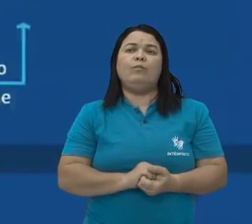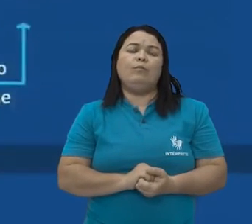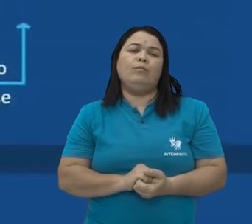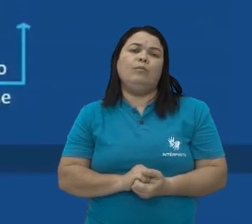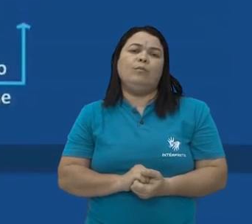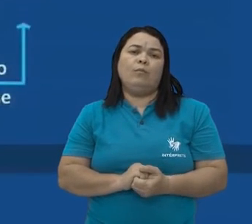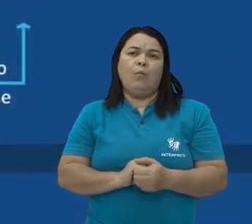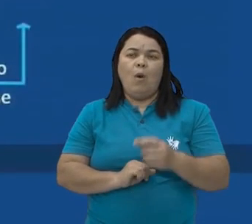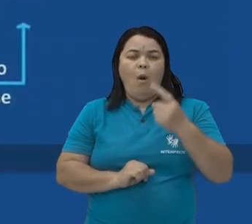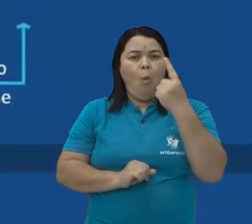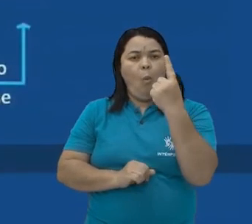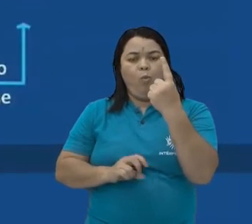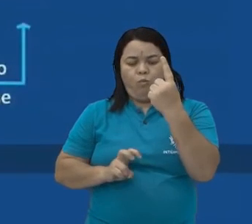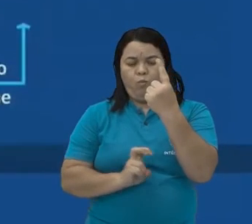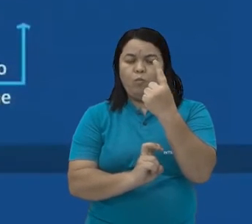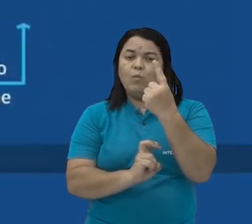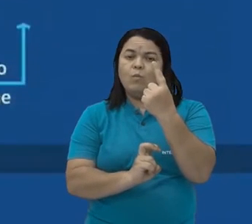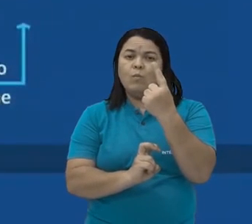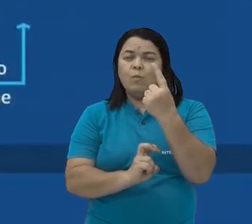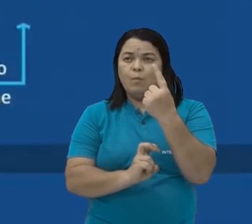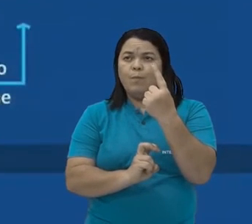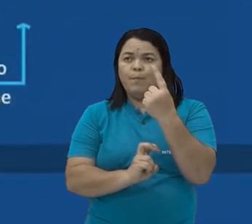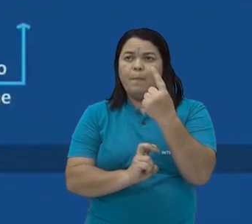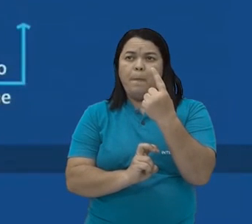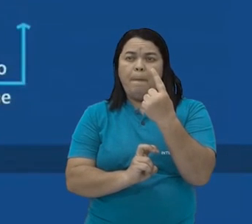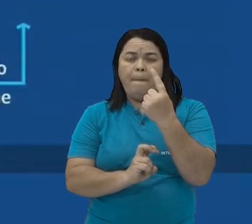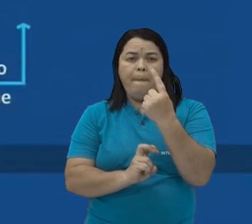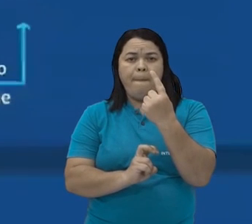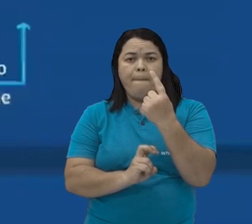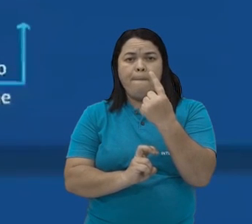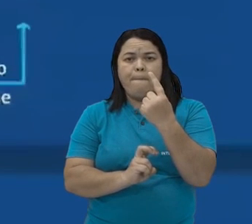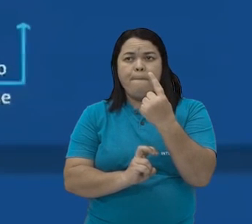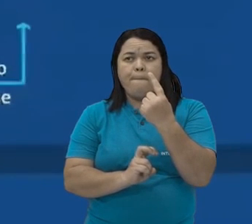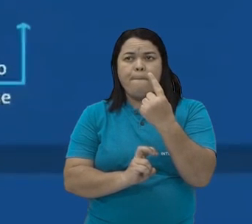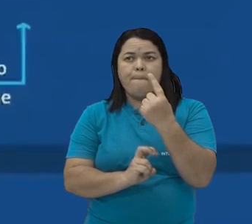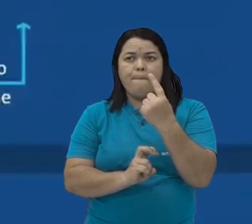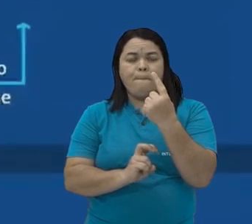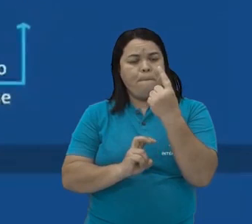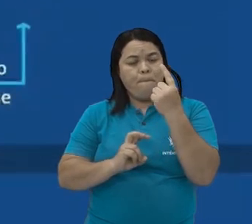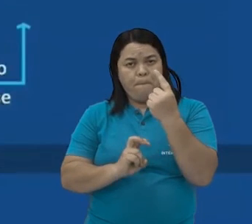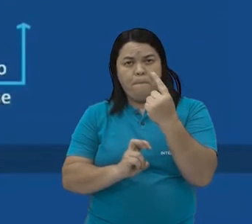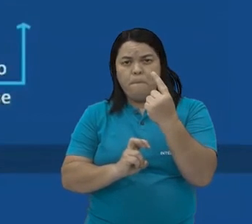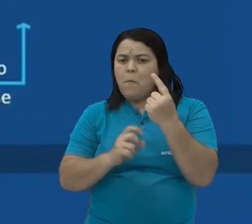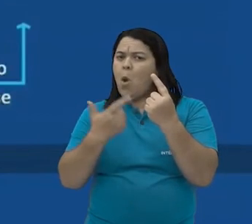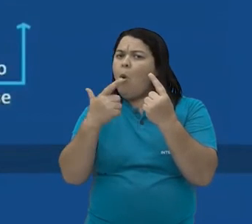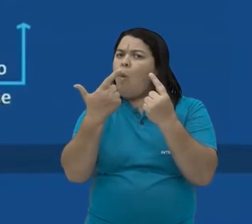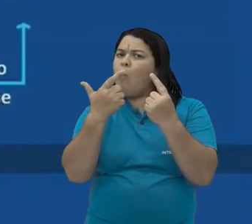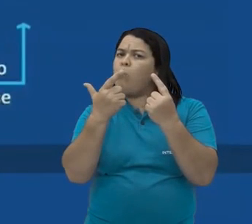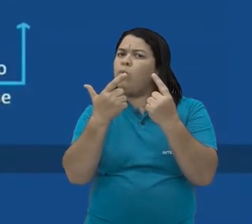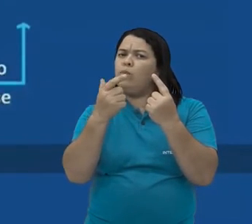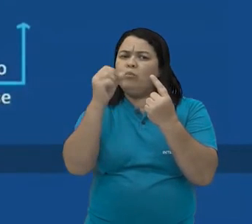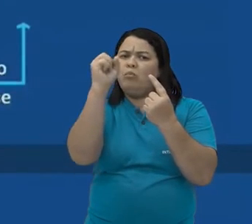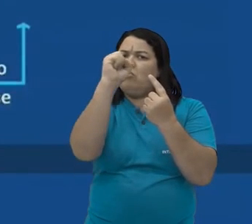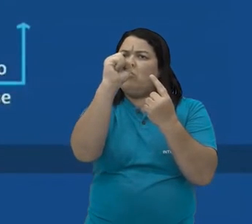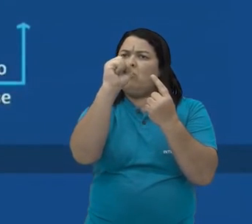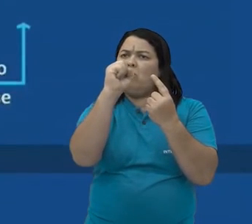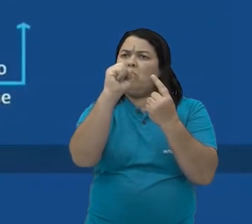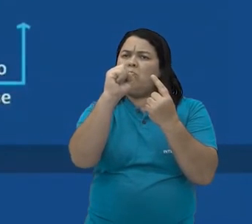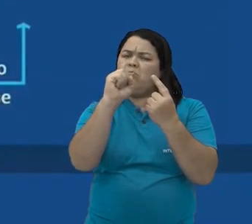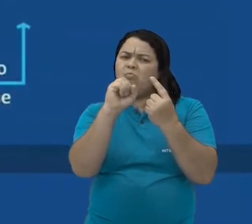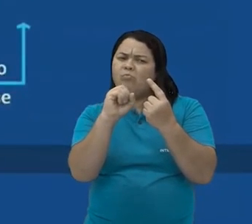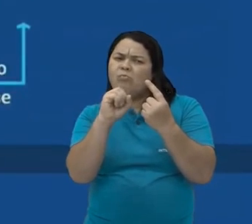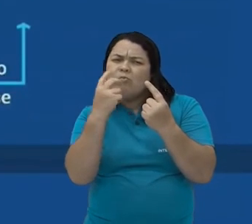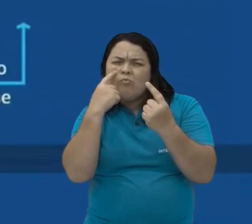agora 1/5. 1/5, no caso aqui, já que nenhum desses valores tem expoente, ou aliás,